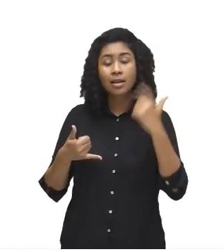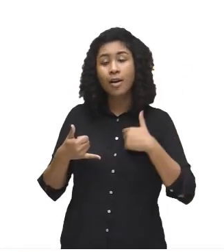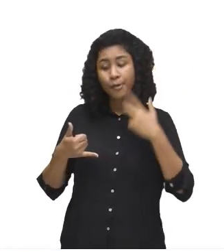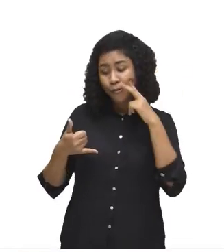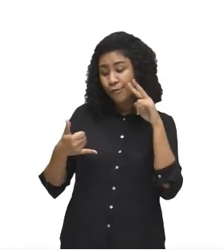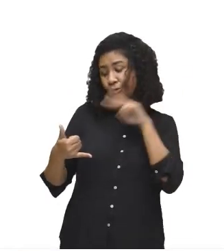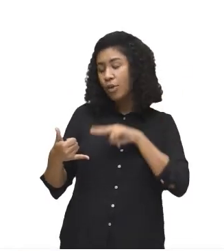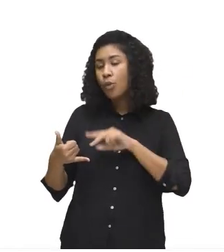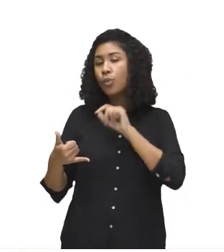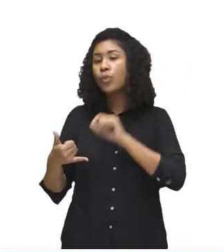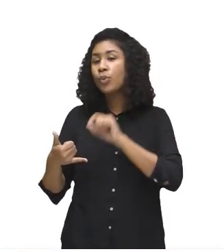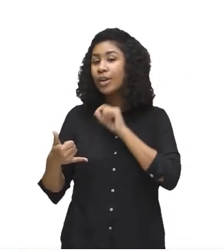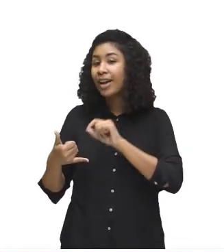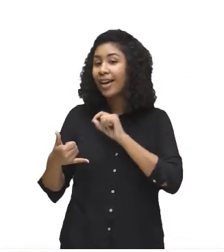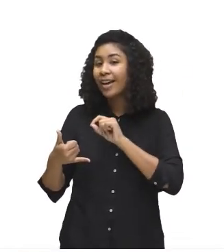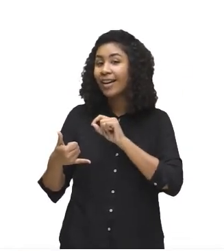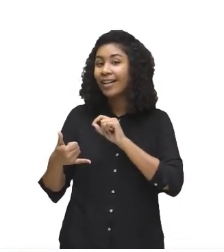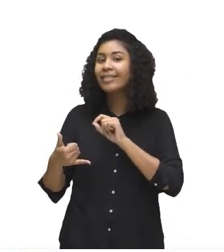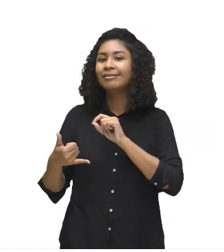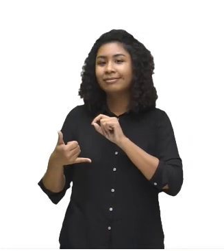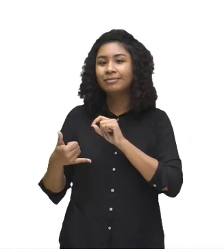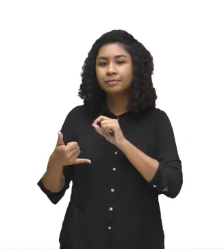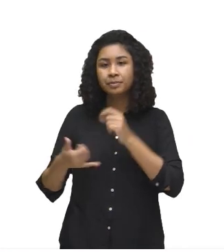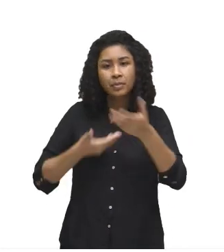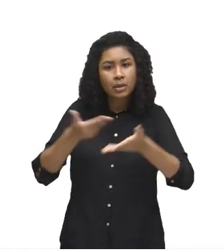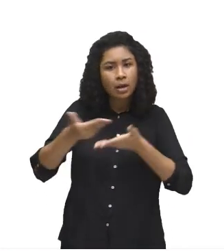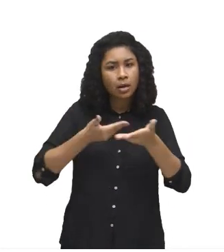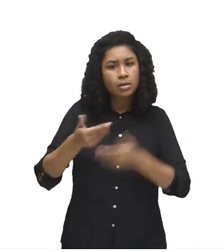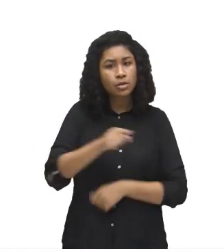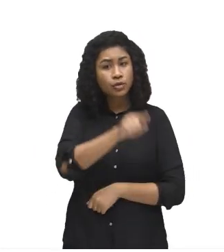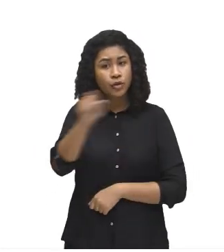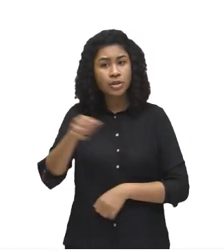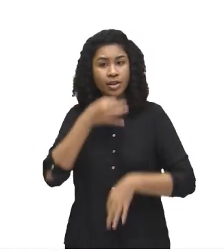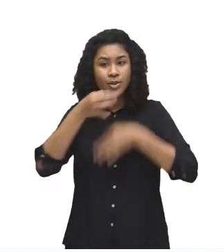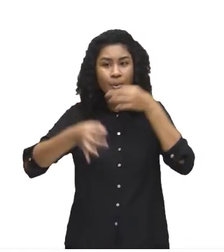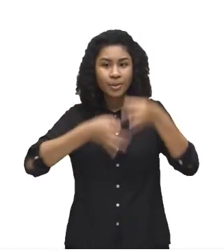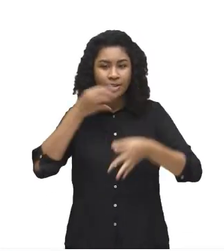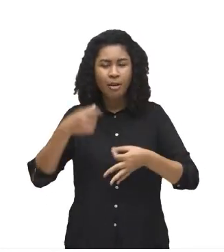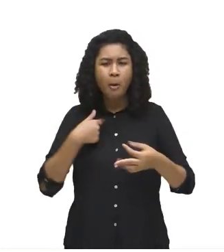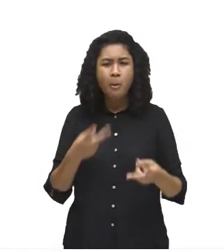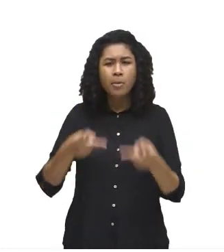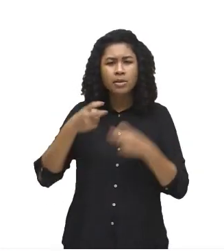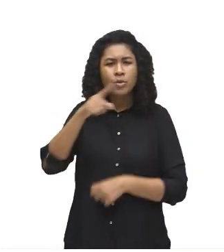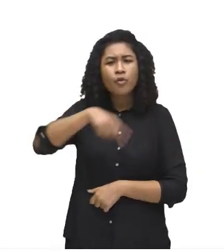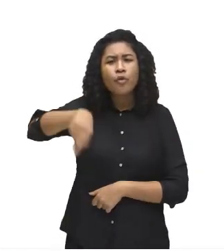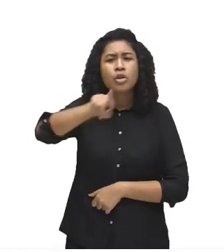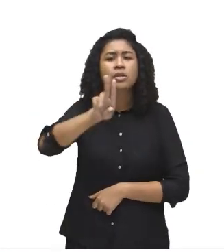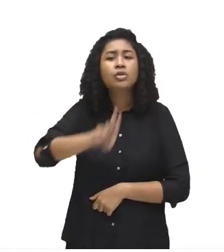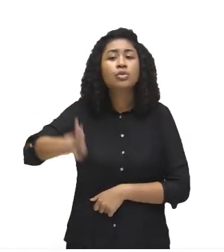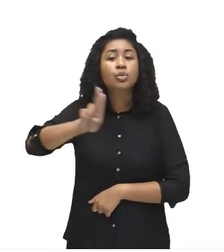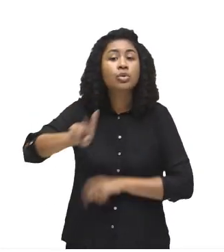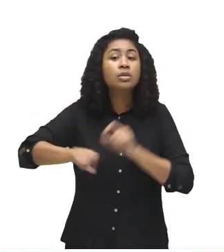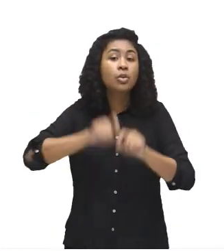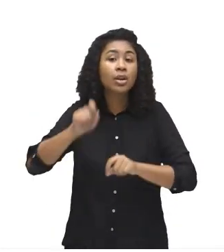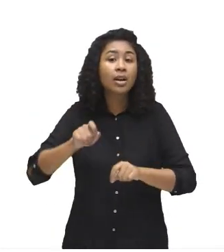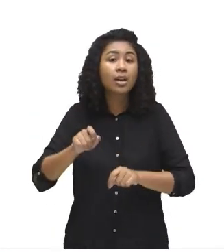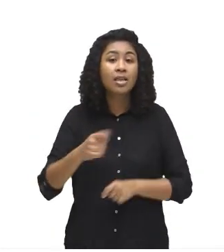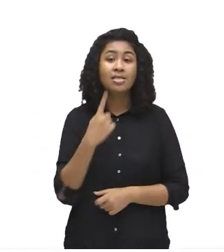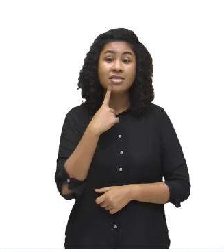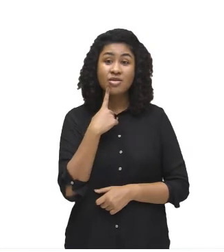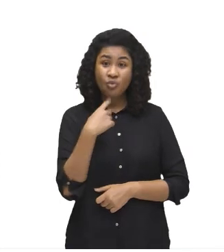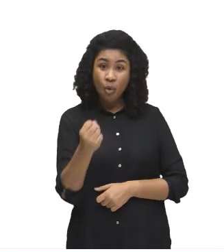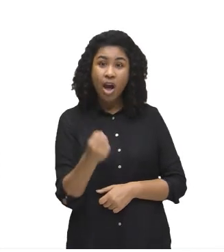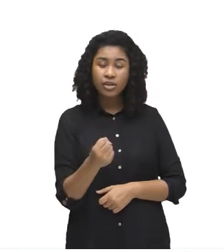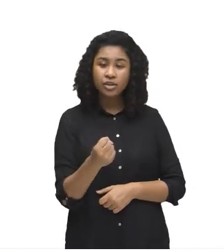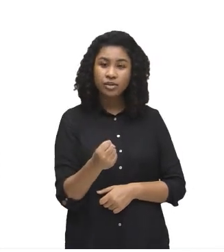ó, a participação de vocês e eu estou vendo que vocês estão fazendo uso de quê? Da linguagem verbal, porque